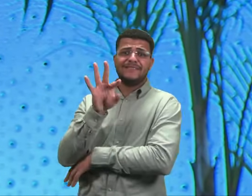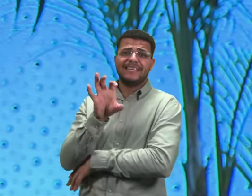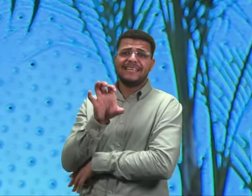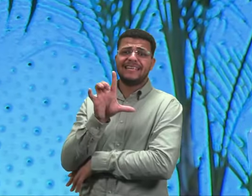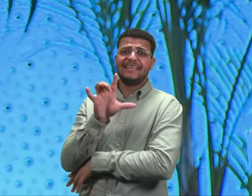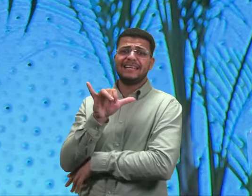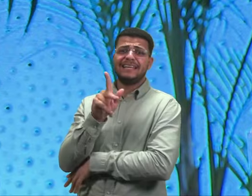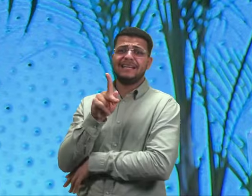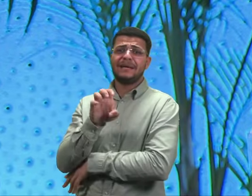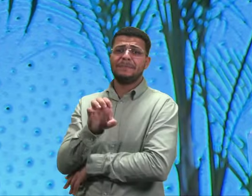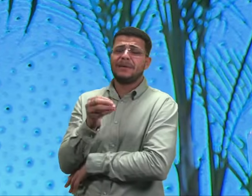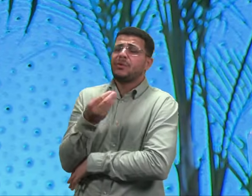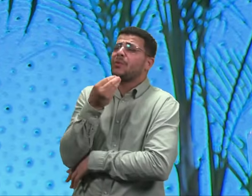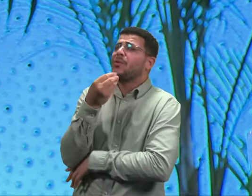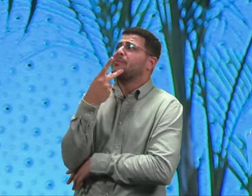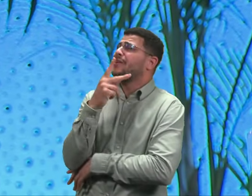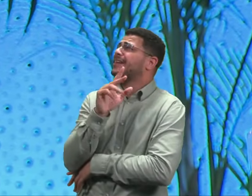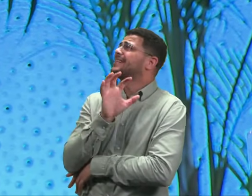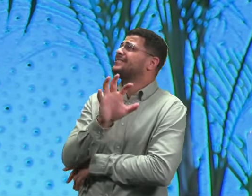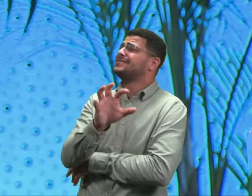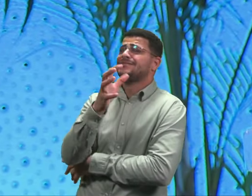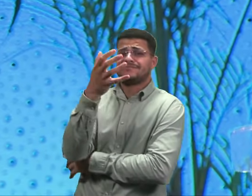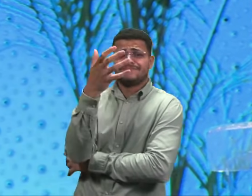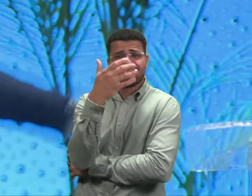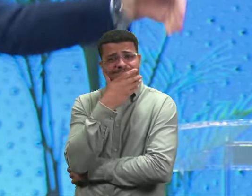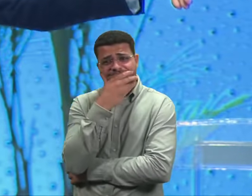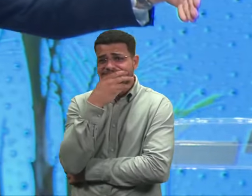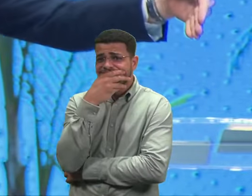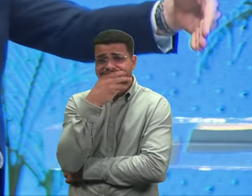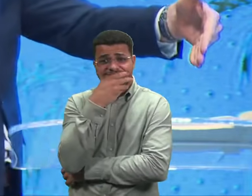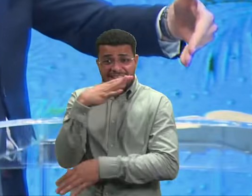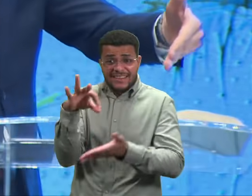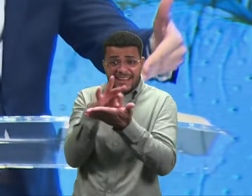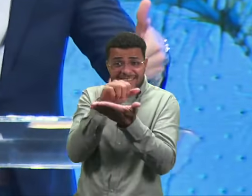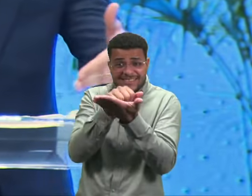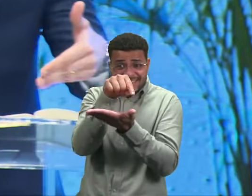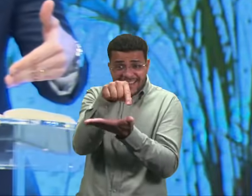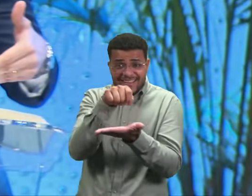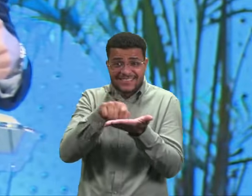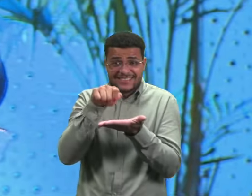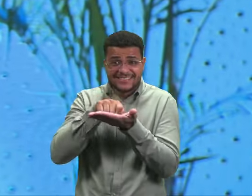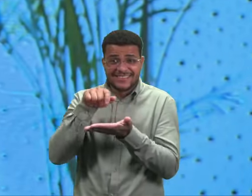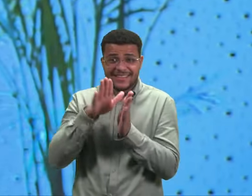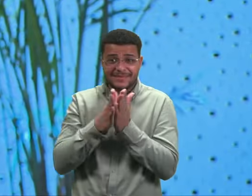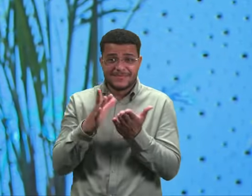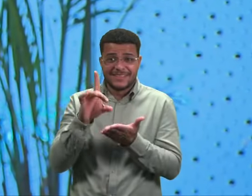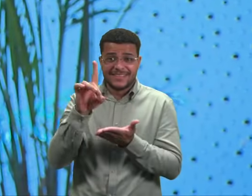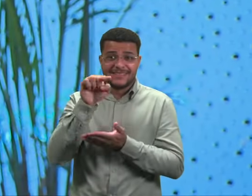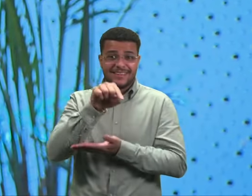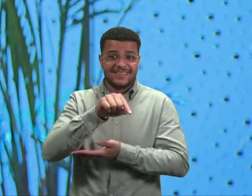Filipe, como é que você fala uma coisa dessa, Filipe? Está registrado aqui na Bíblia.